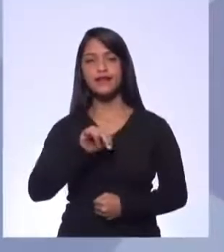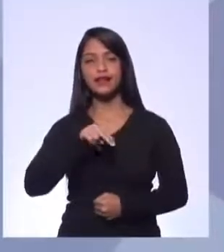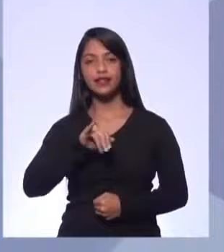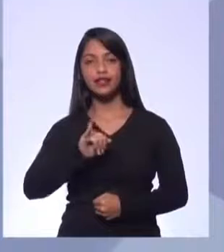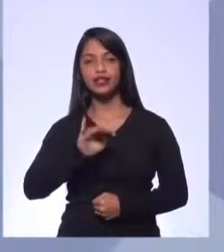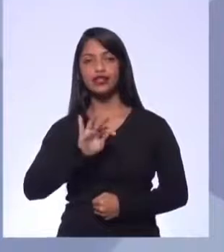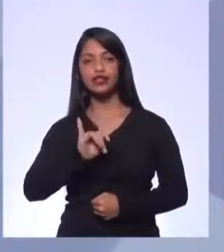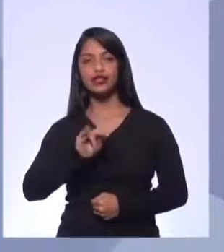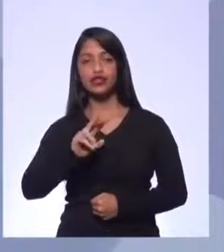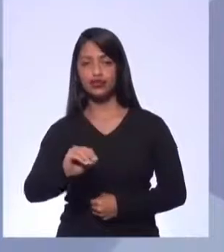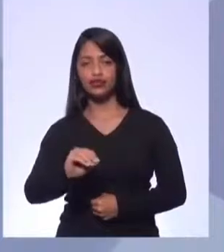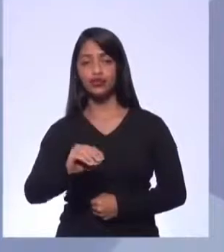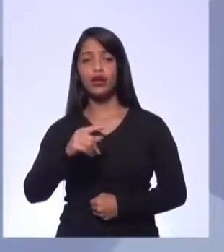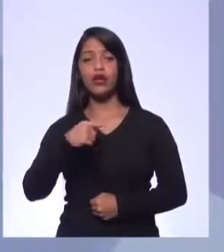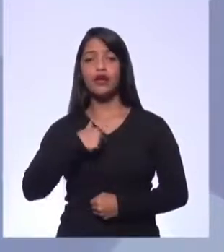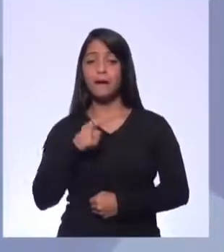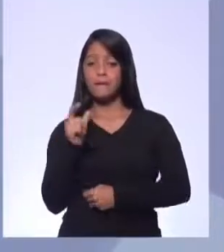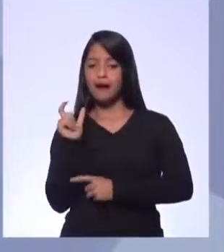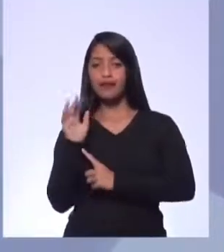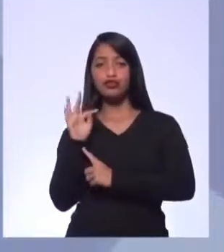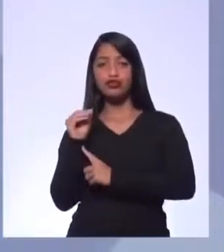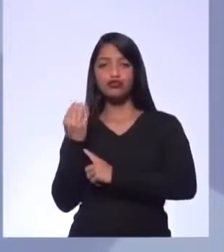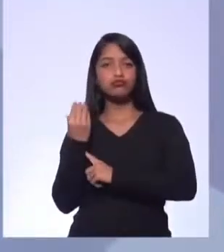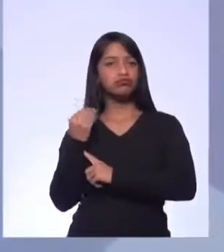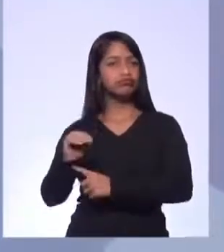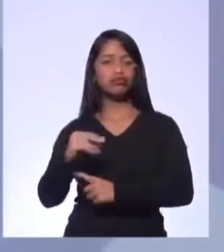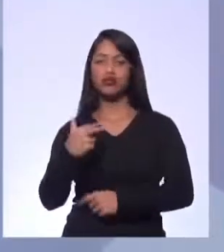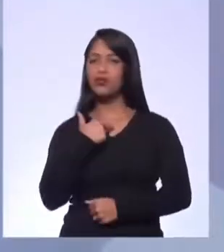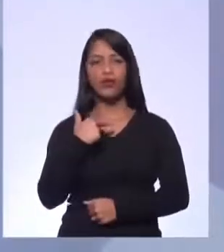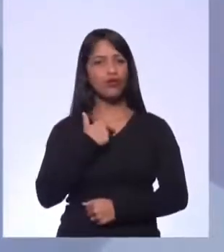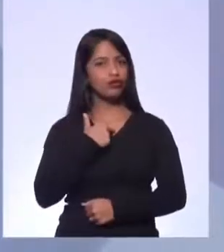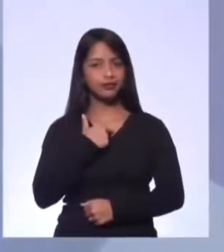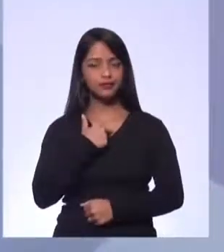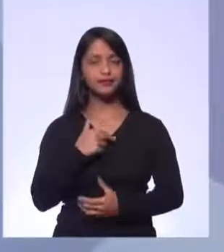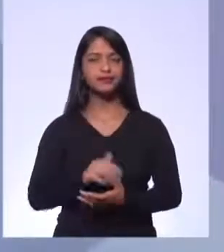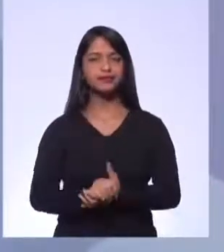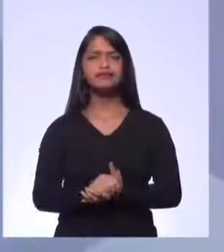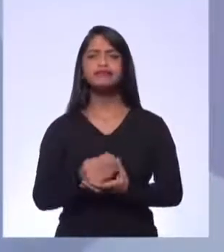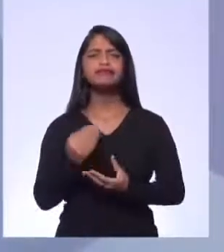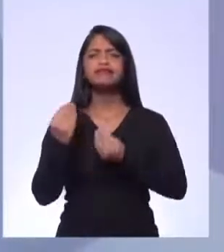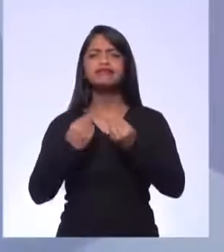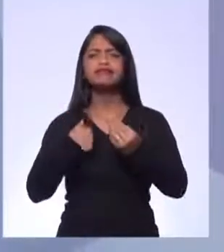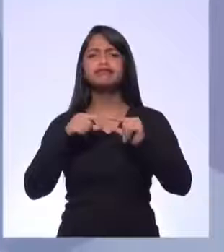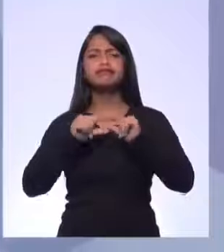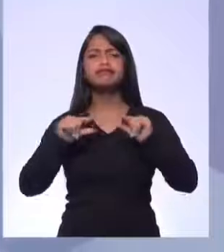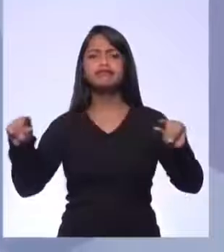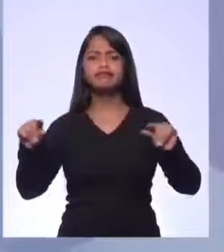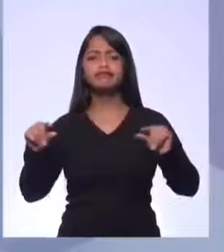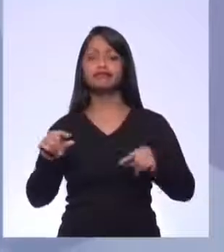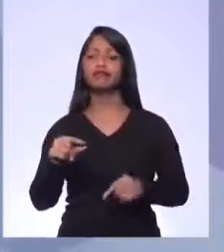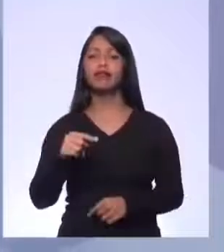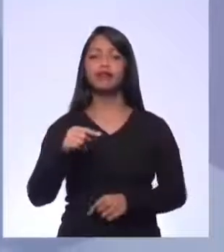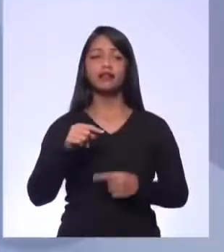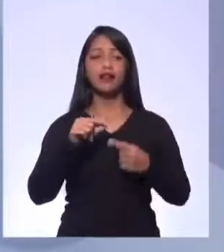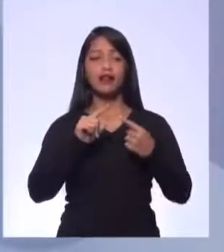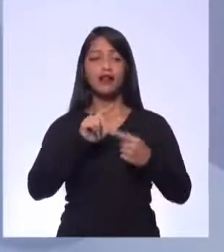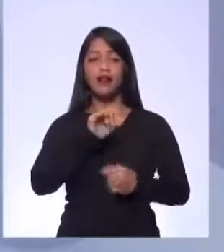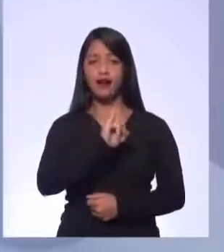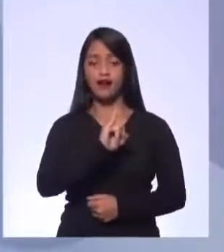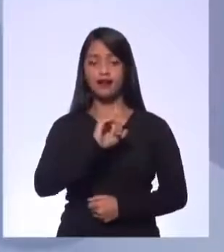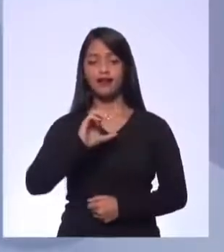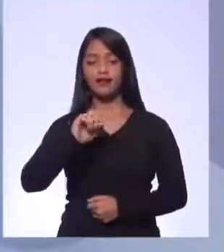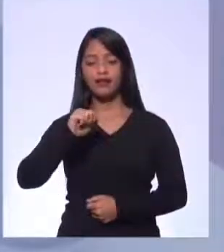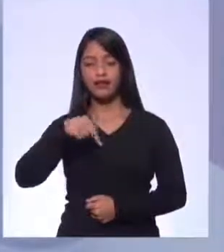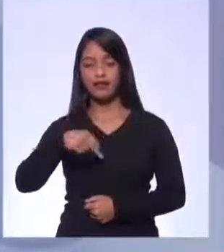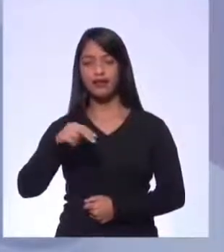verbo modal can não solicita to. Então, como que eu vou fazer a construir a palavra? I can learn. Eu posso aprender.